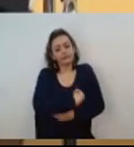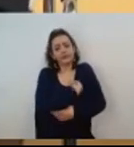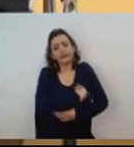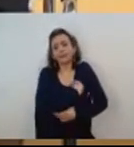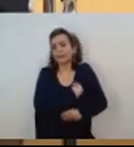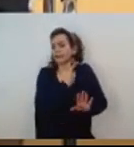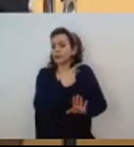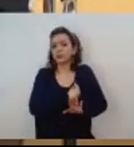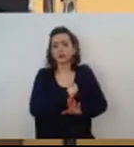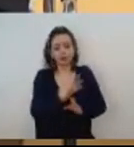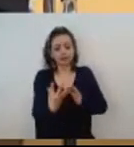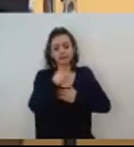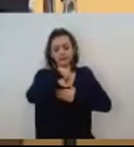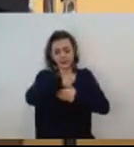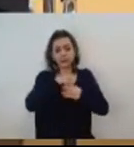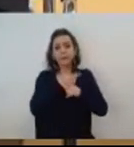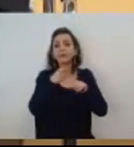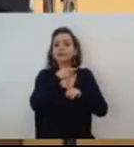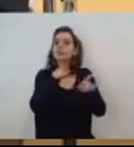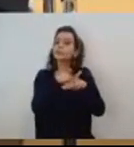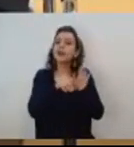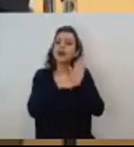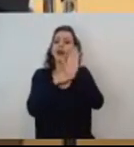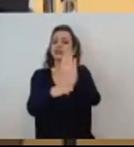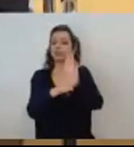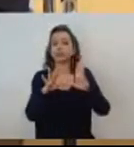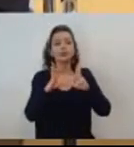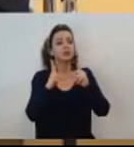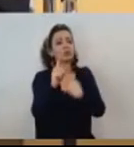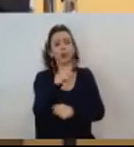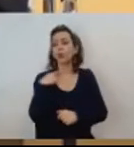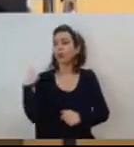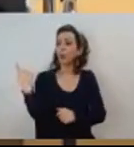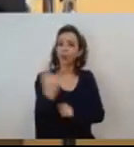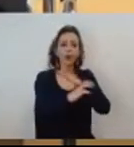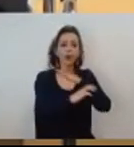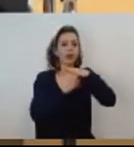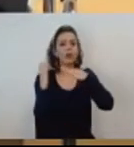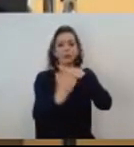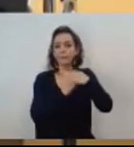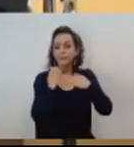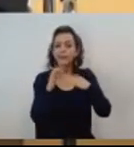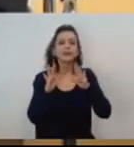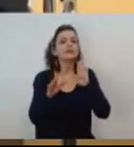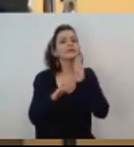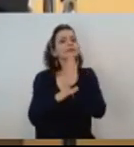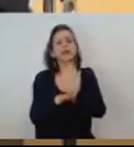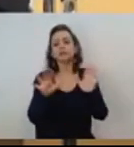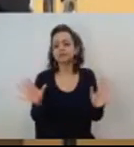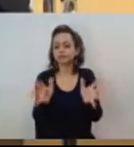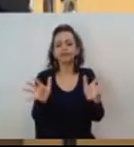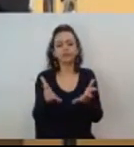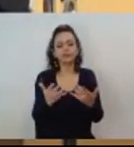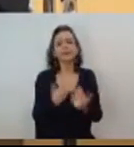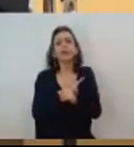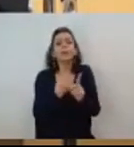Como que que pode atuar para além da inclusão de pessoas de grupos minorizados porque a